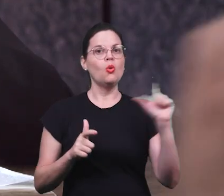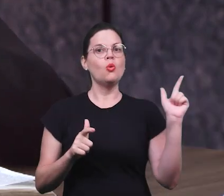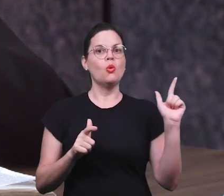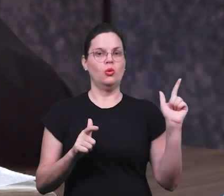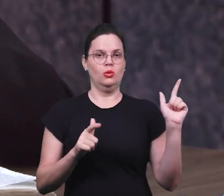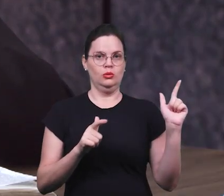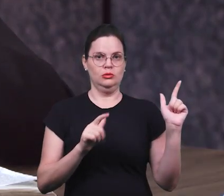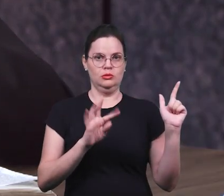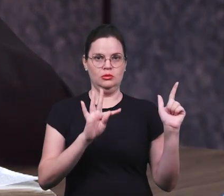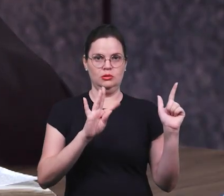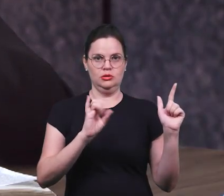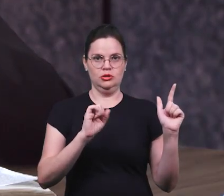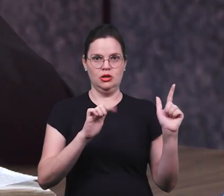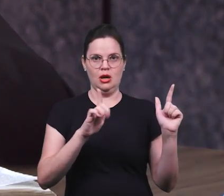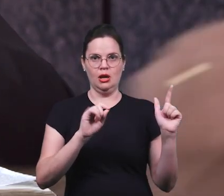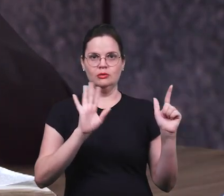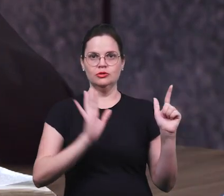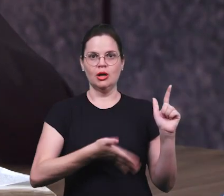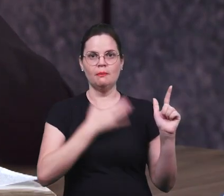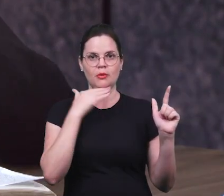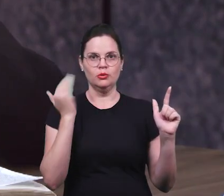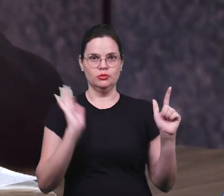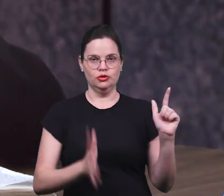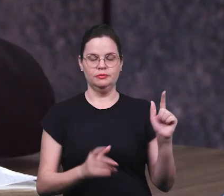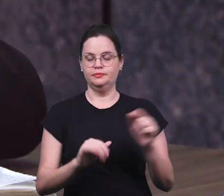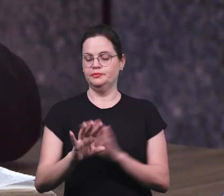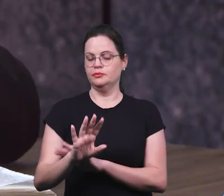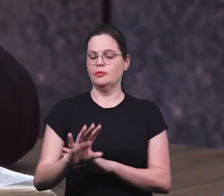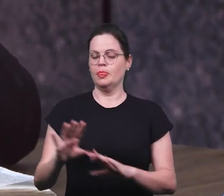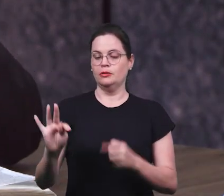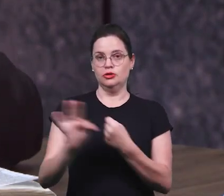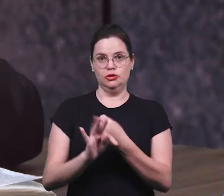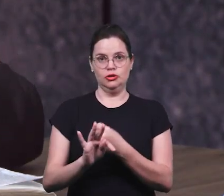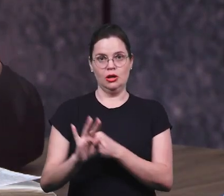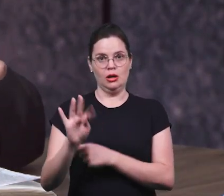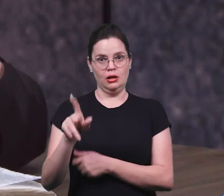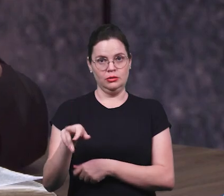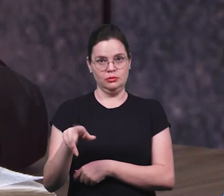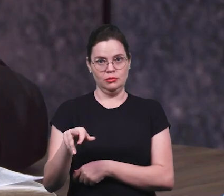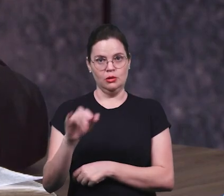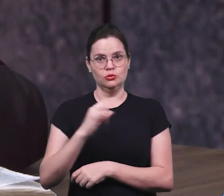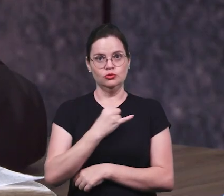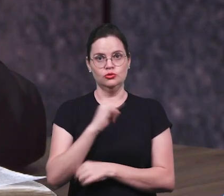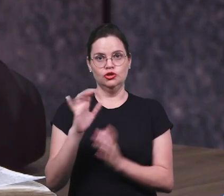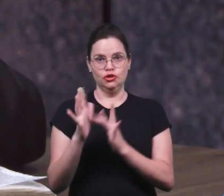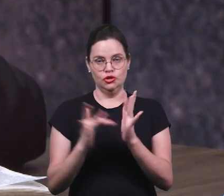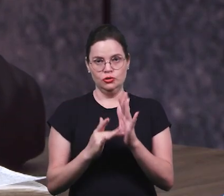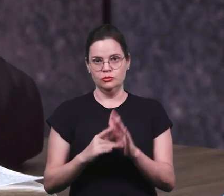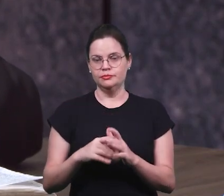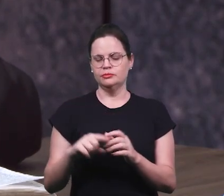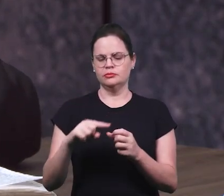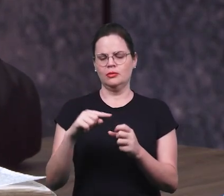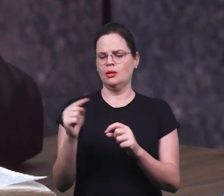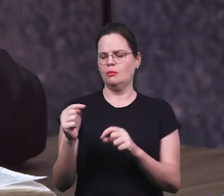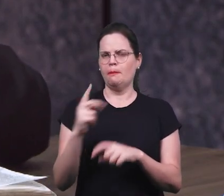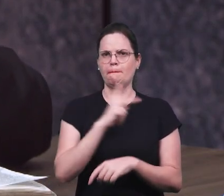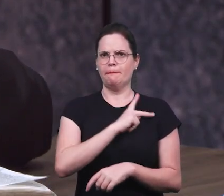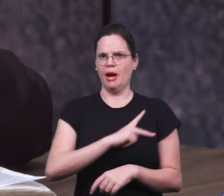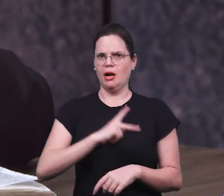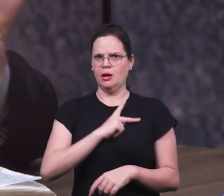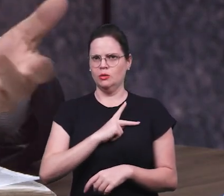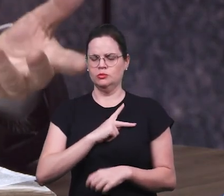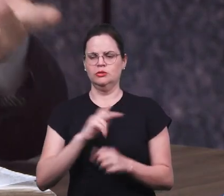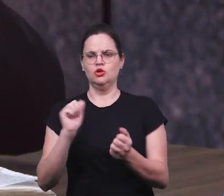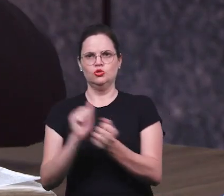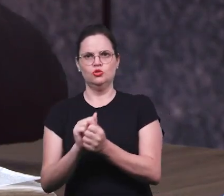João, teria sido morto. Então, esses eram considerados as colunas da igreja. Então, Paulo, embora ele tenha